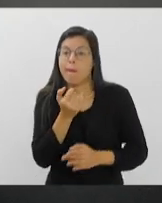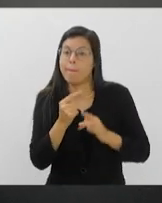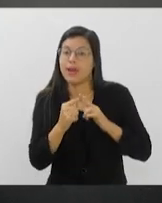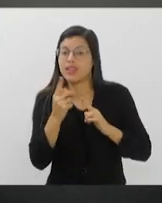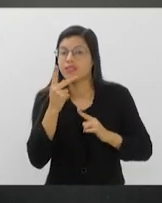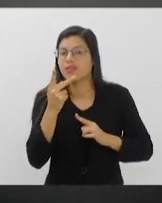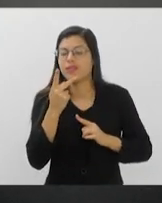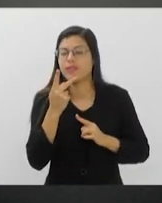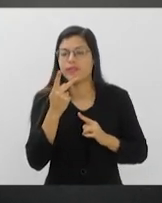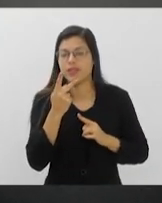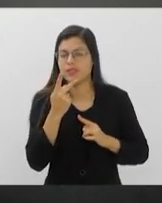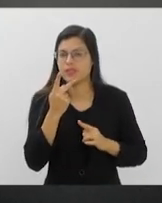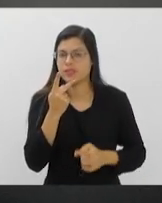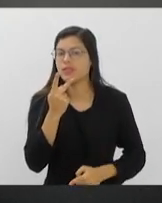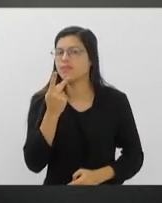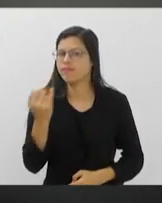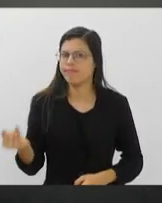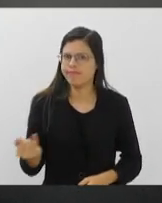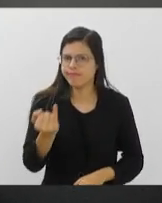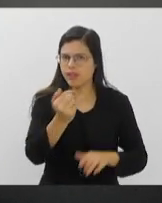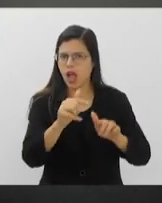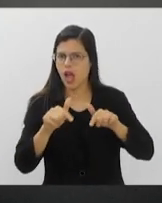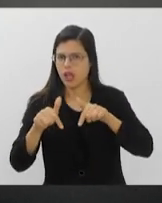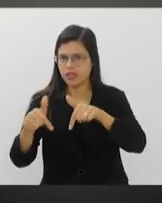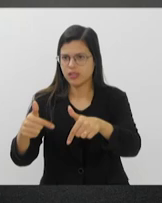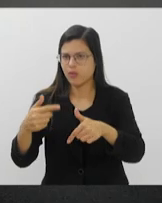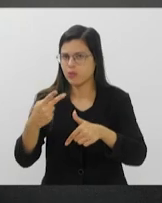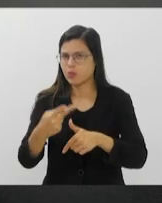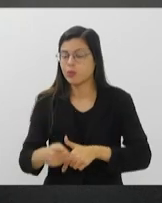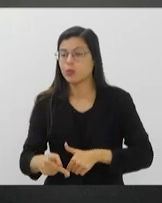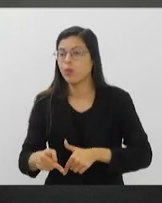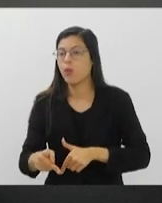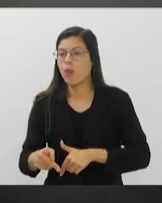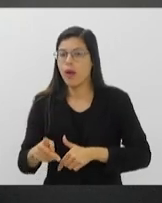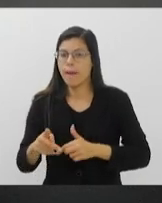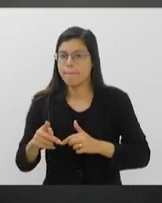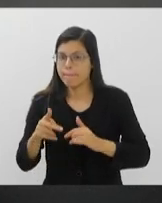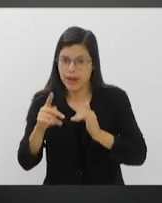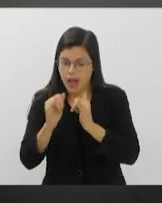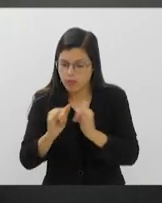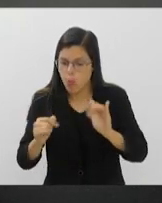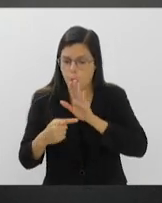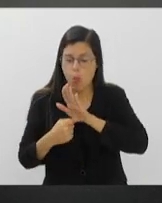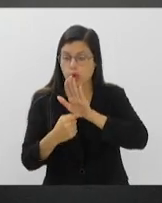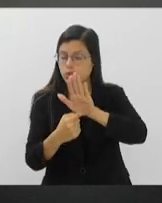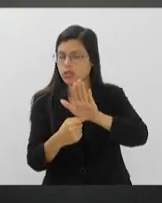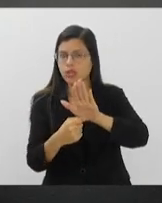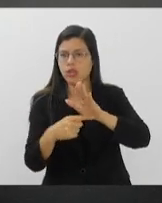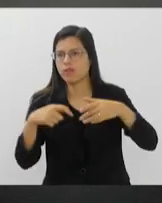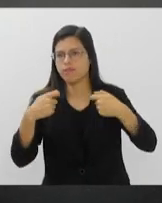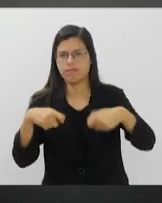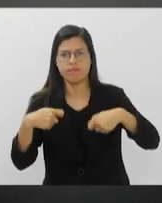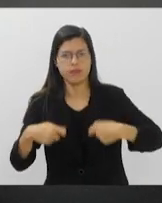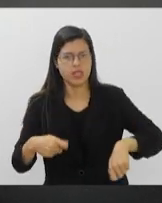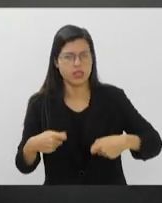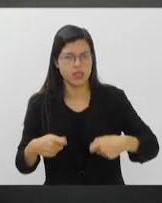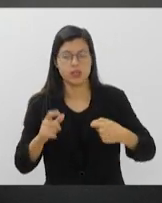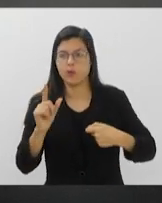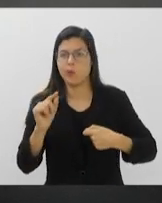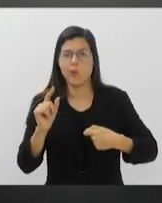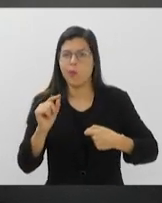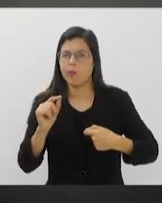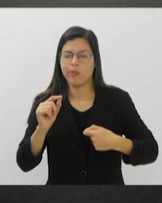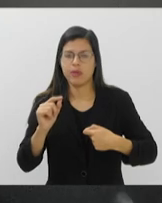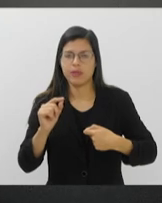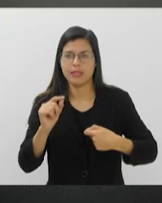isso que é importante essa essa sua iniciativa pra gente lançar luzes nessa necessidade gigantesca que nós